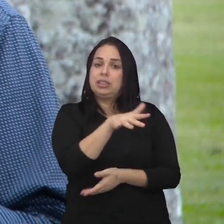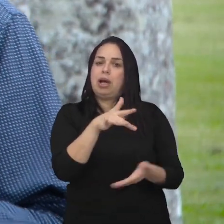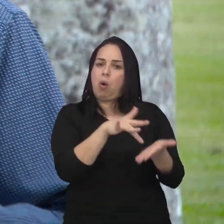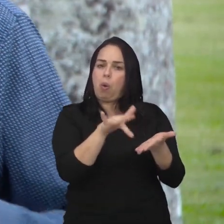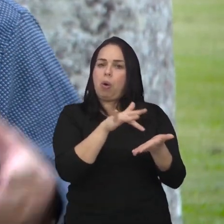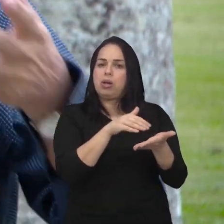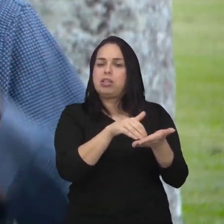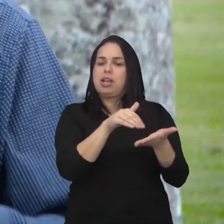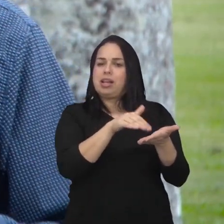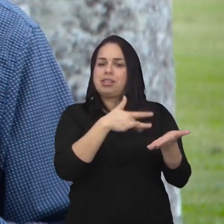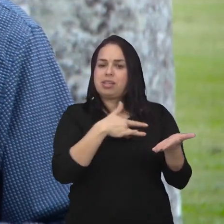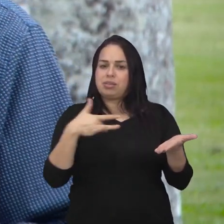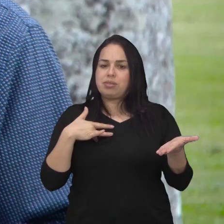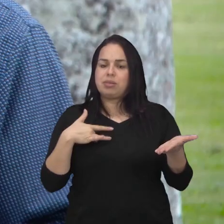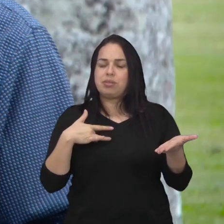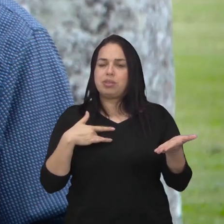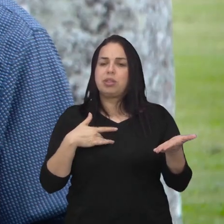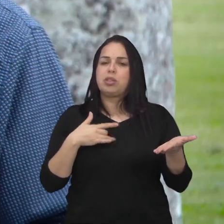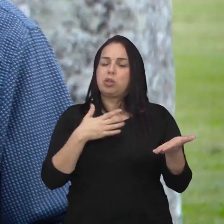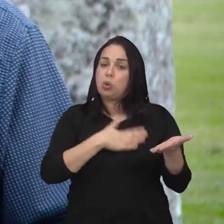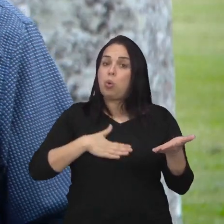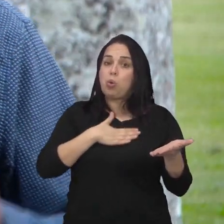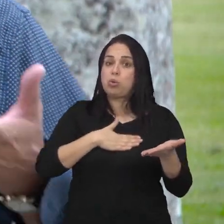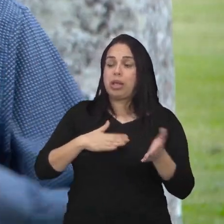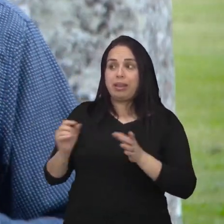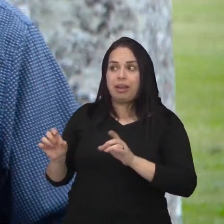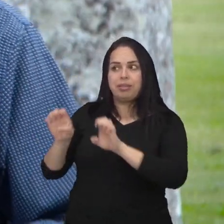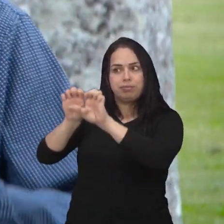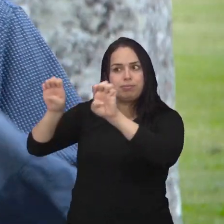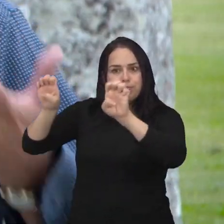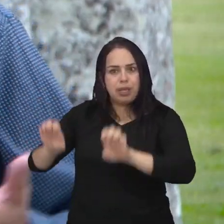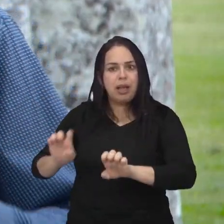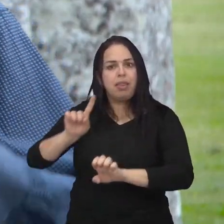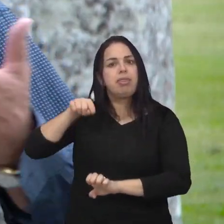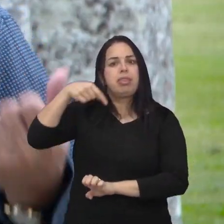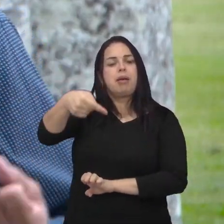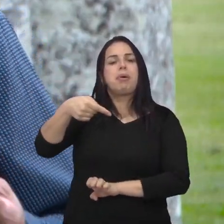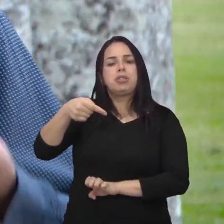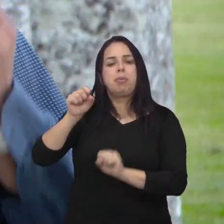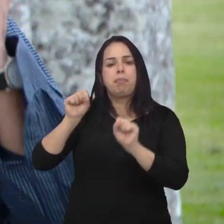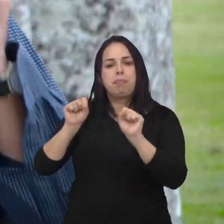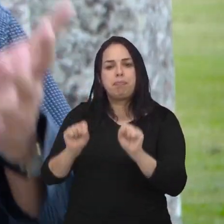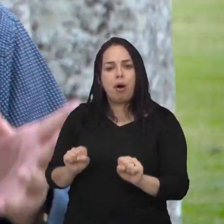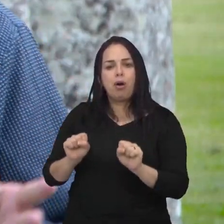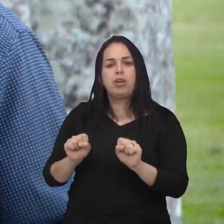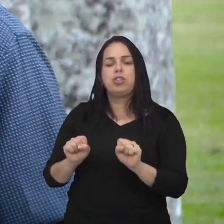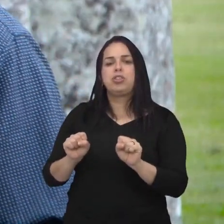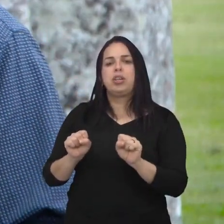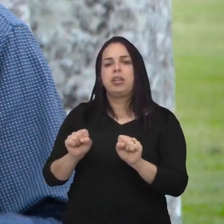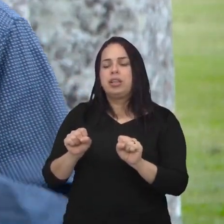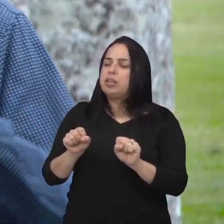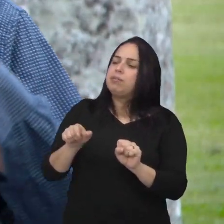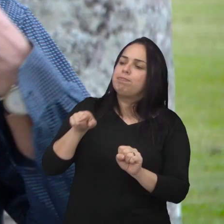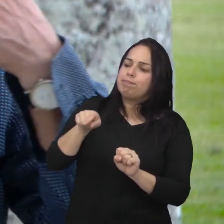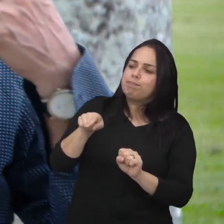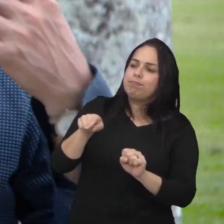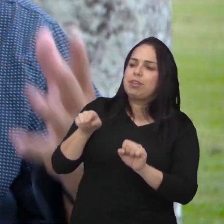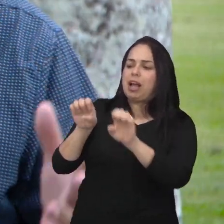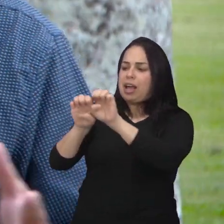Saúde, que adotou dessa estrutura que depois possibilitou que ela tivesse grandes